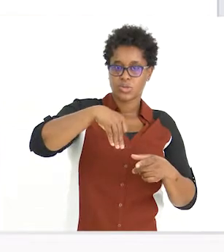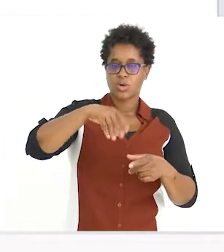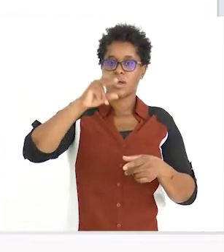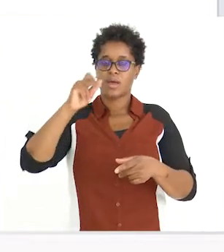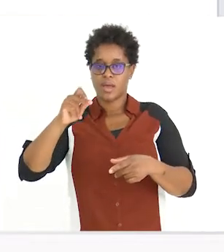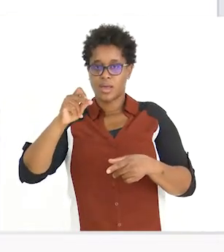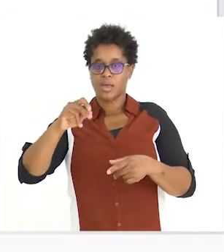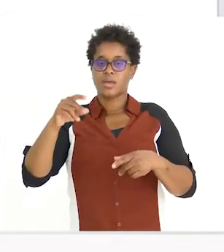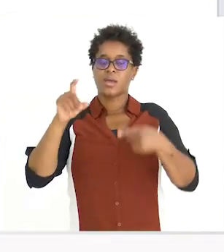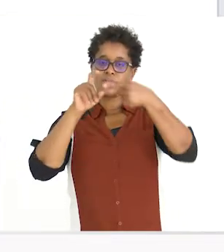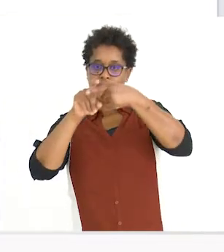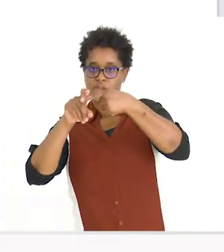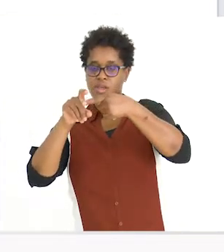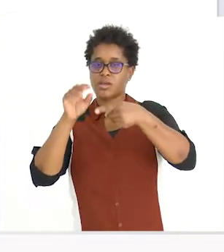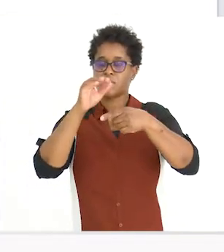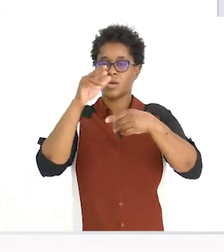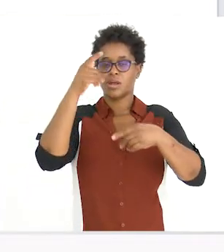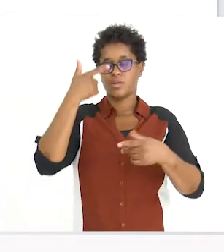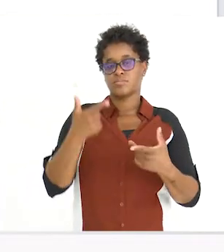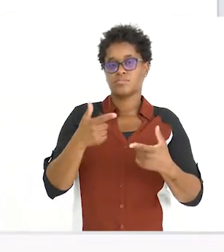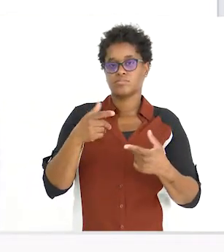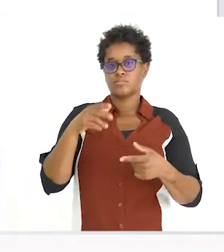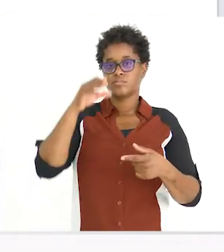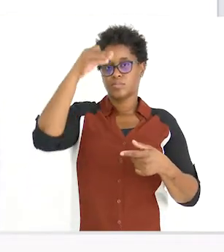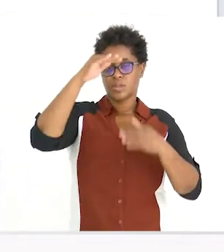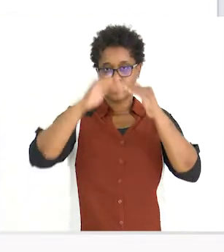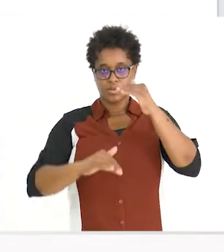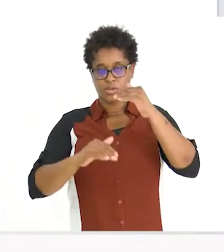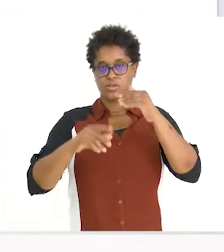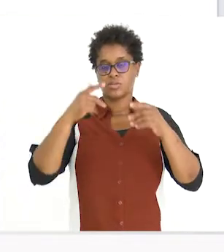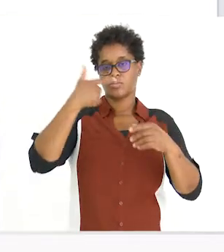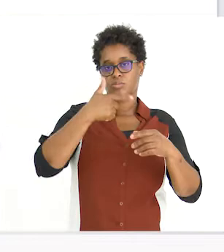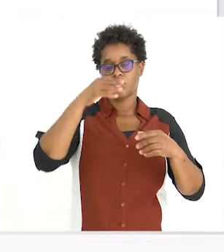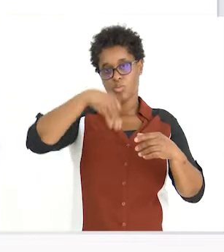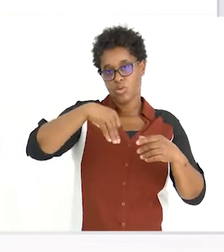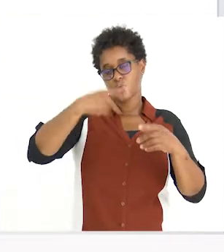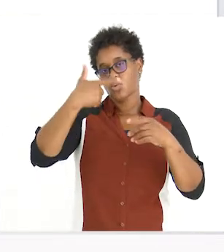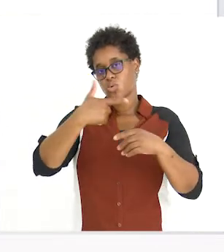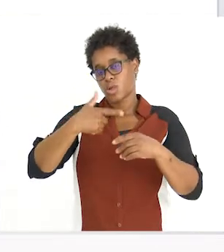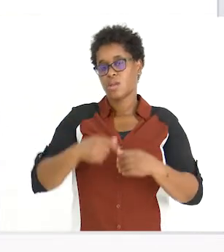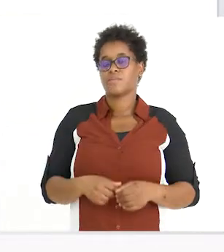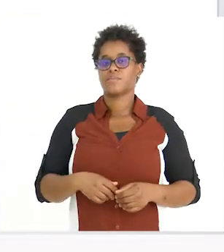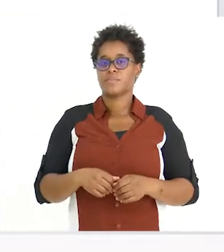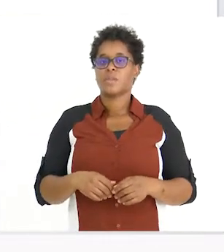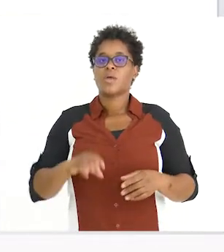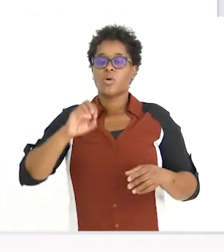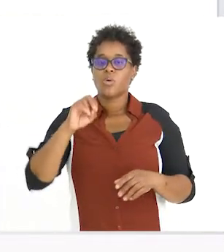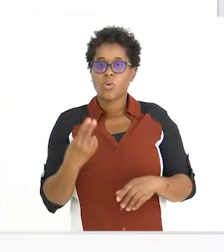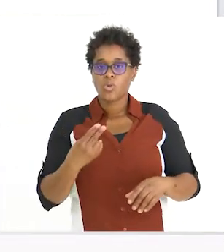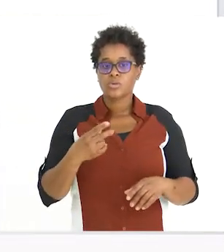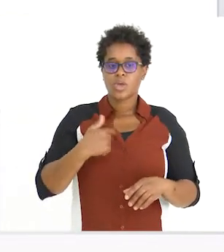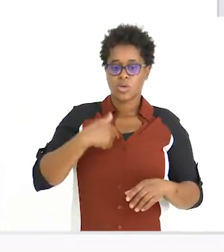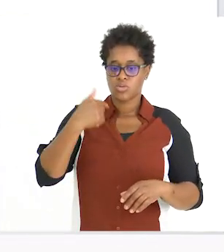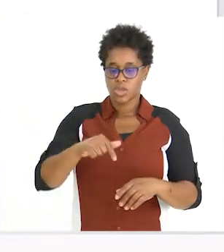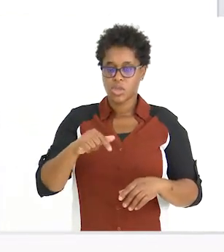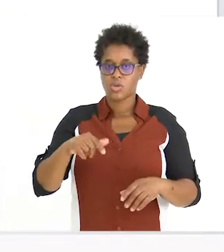pela população total. Ou seja, vamos supor que eu tenho população